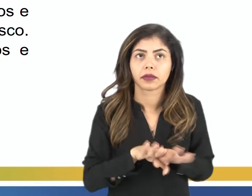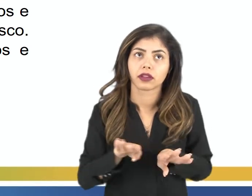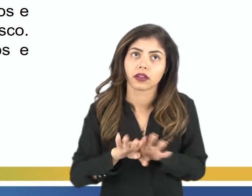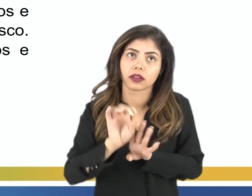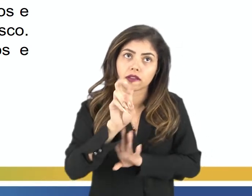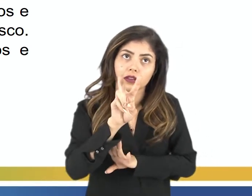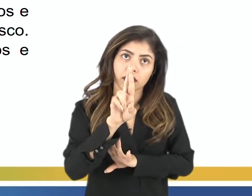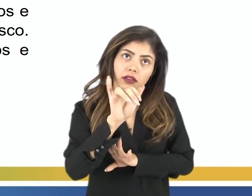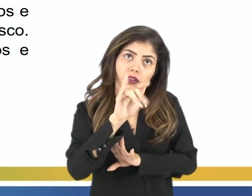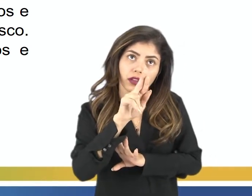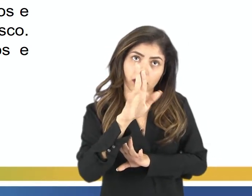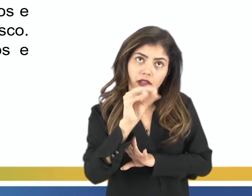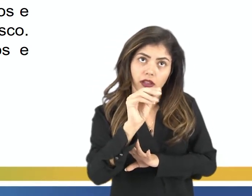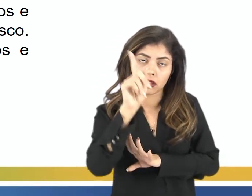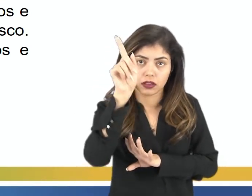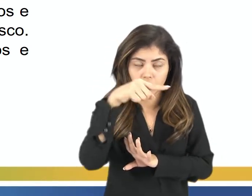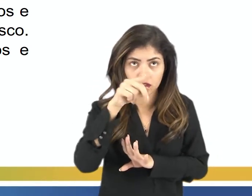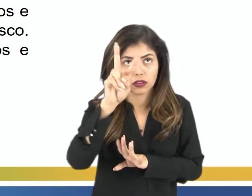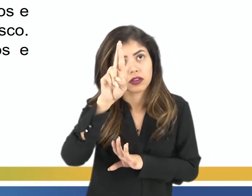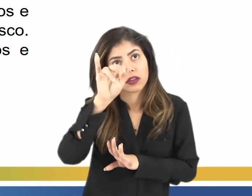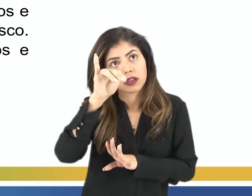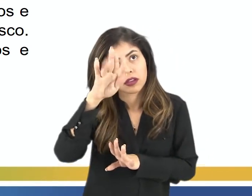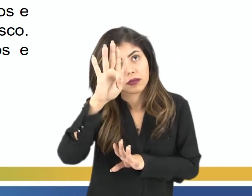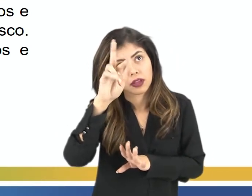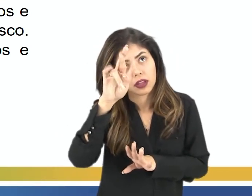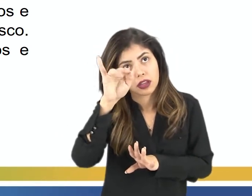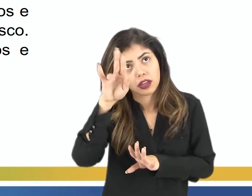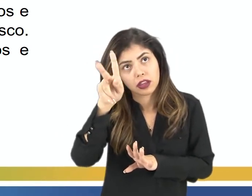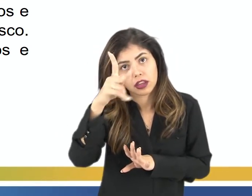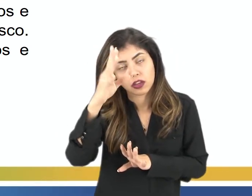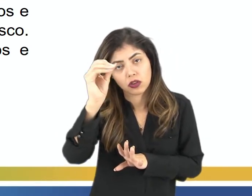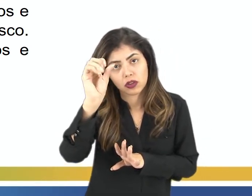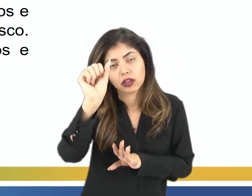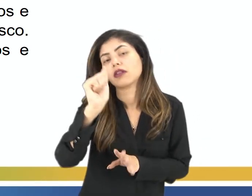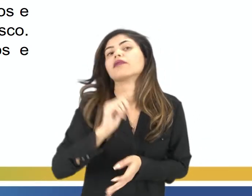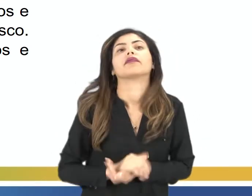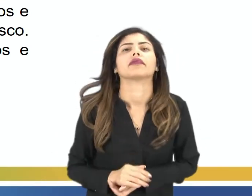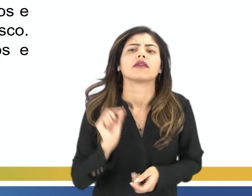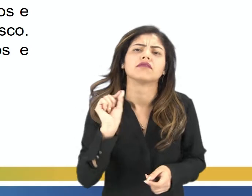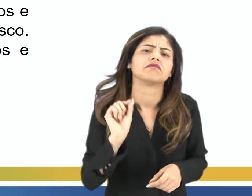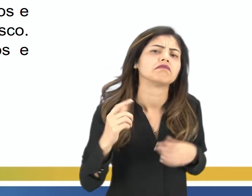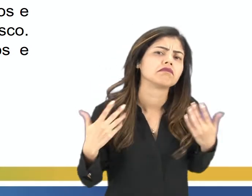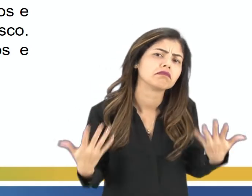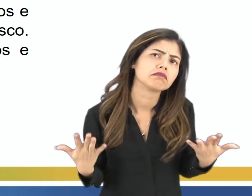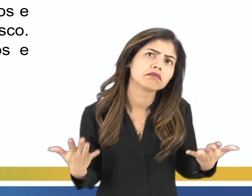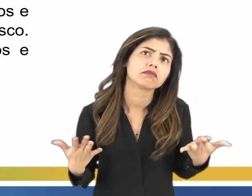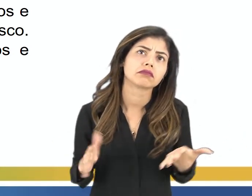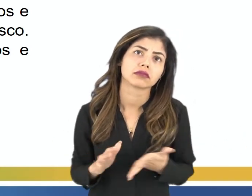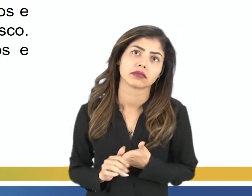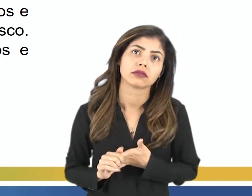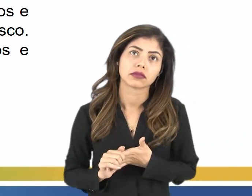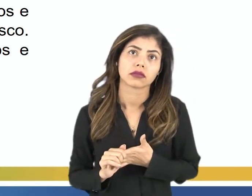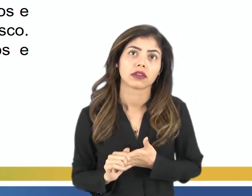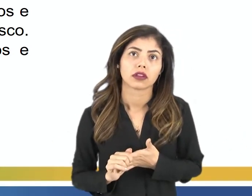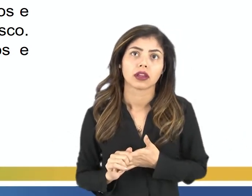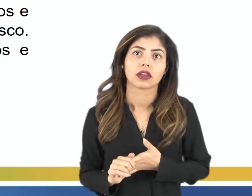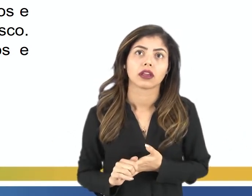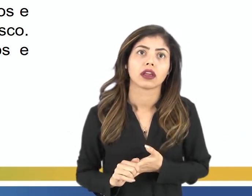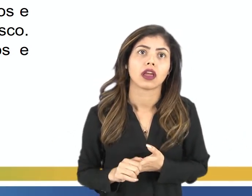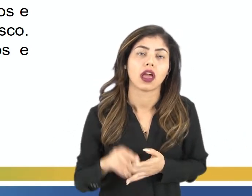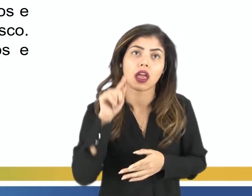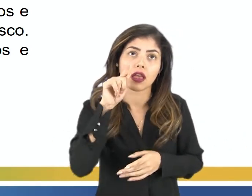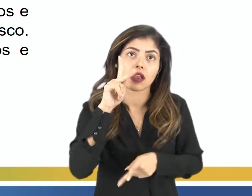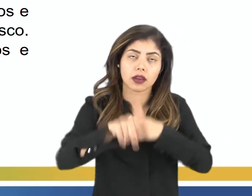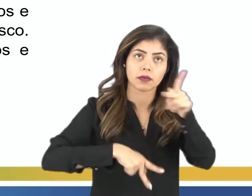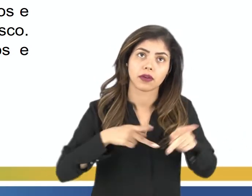dos vageiros, né? Ou também pode-se falar, ou os ribeirinhos, né? Quem são os vageiros? Os vazeiros são